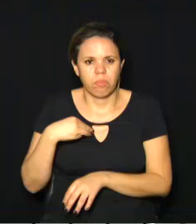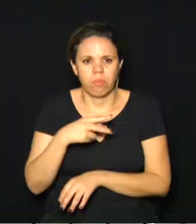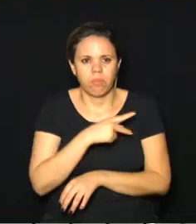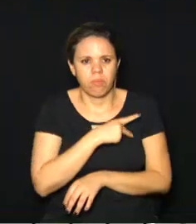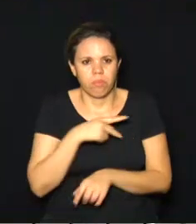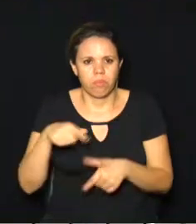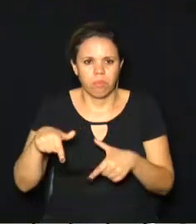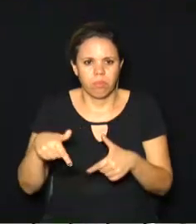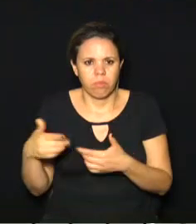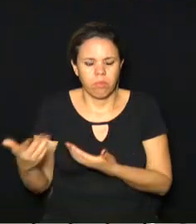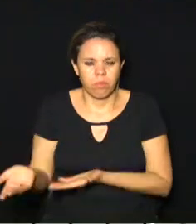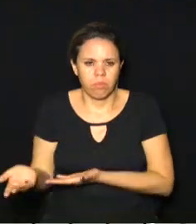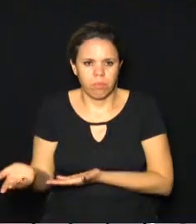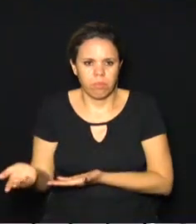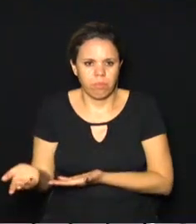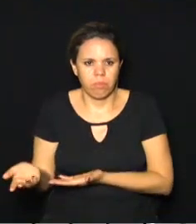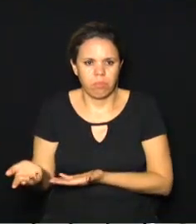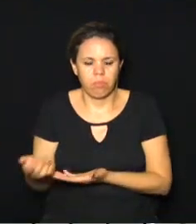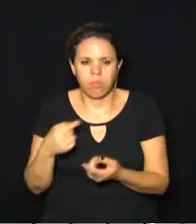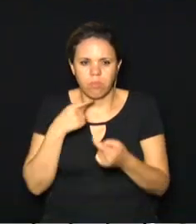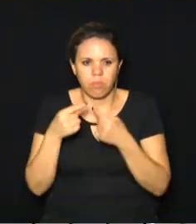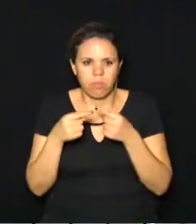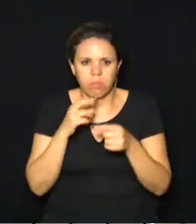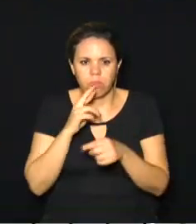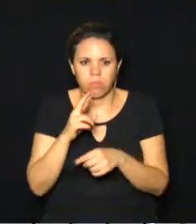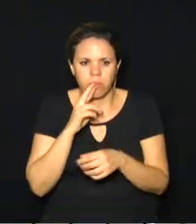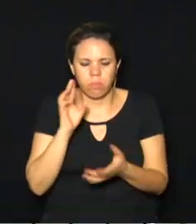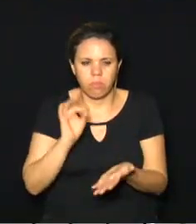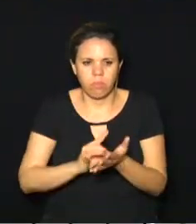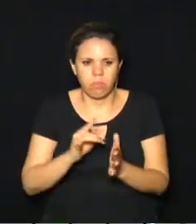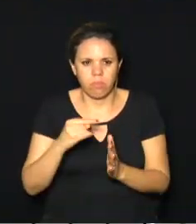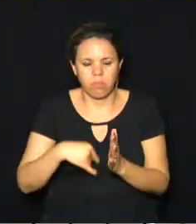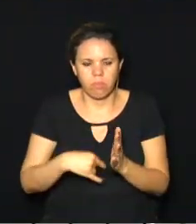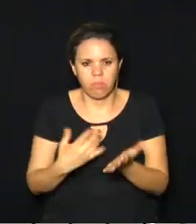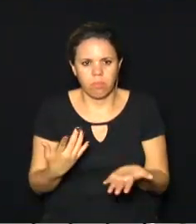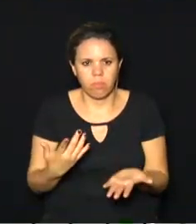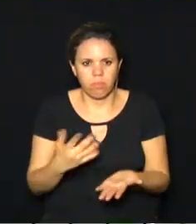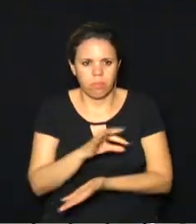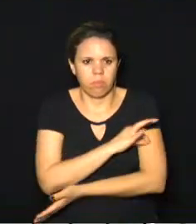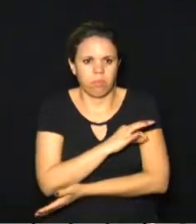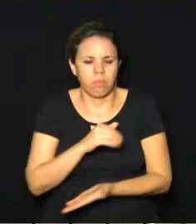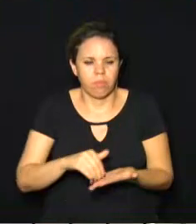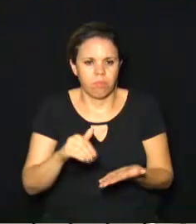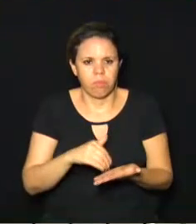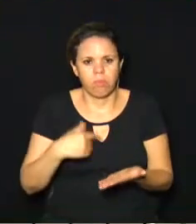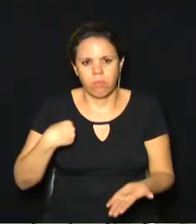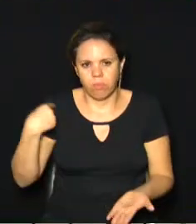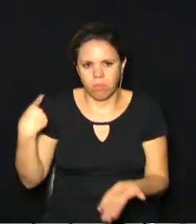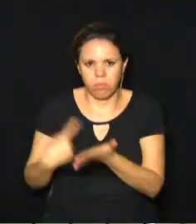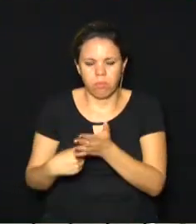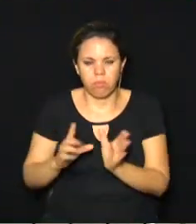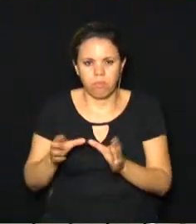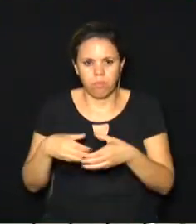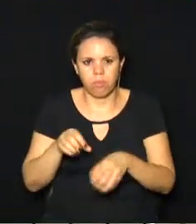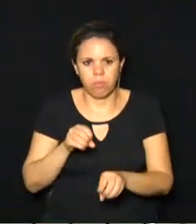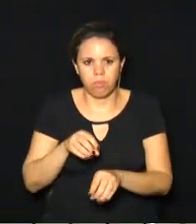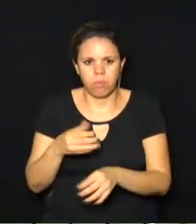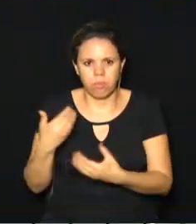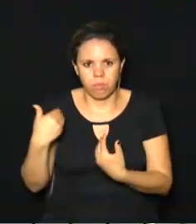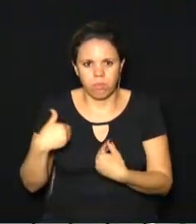do Trabalho de questionar oficialmente a Secretaria sobre essas questões. Eu me comprometo também, enquanto Comissão de